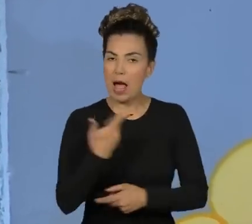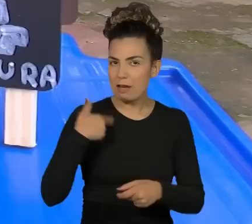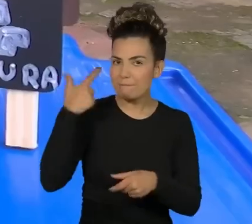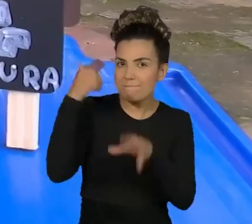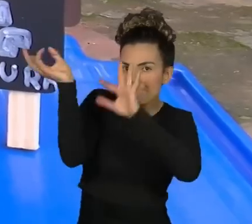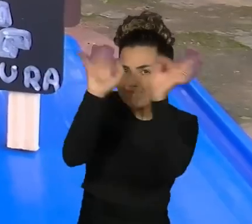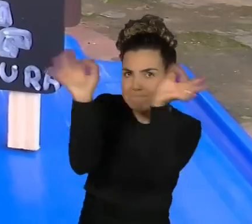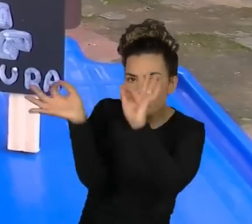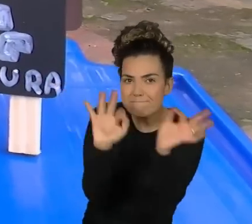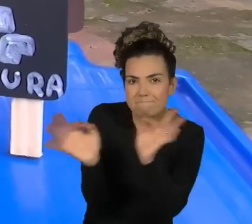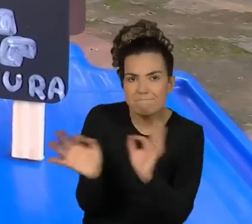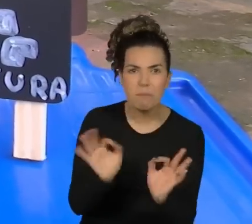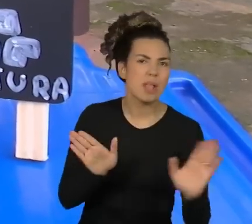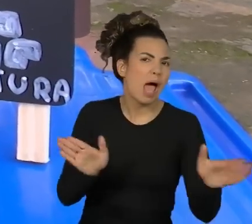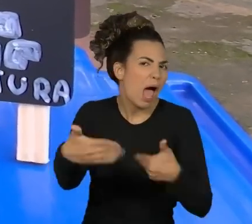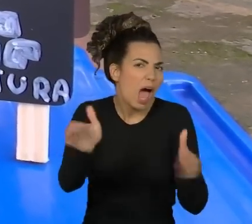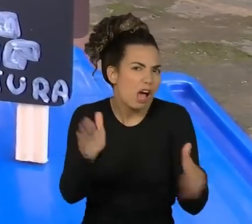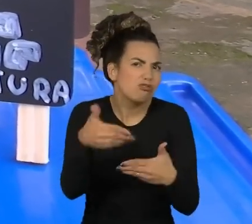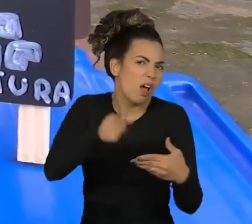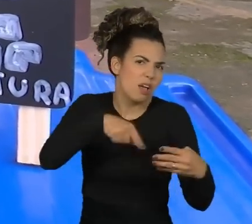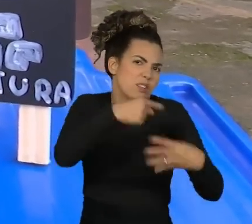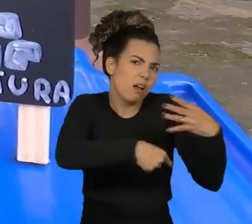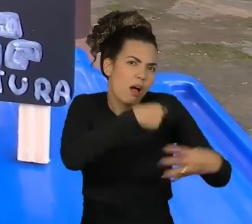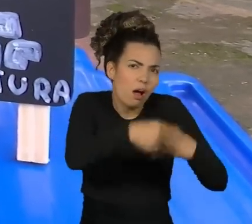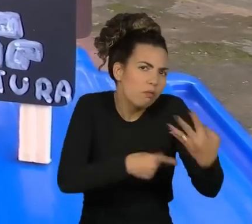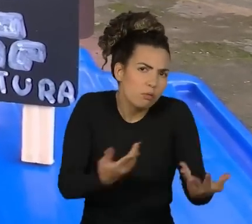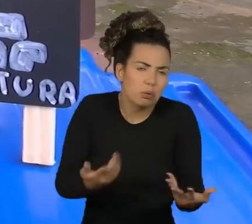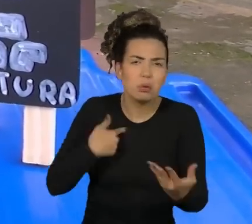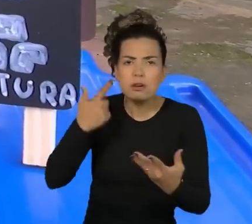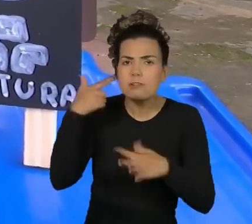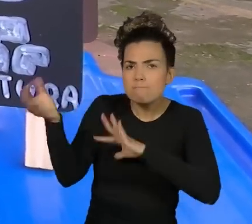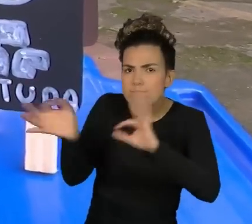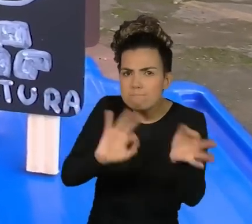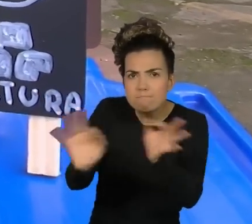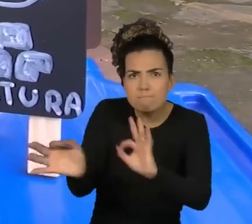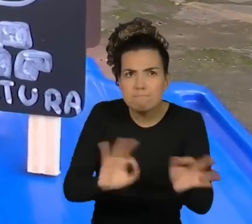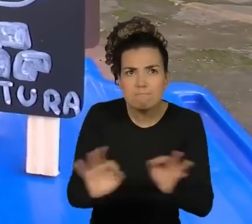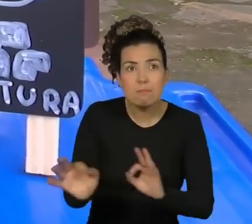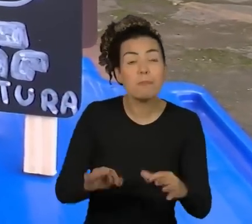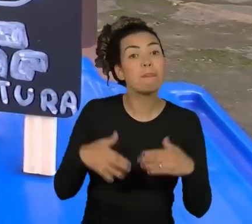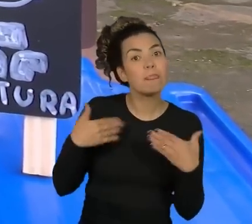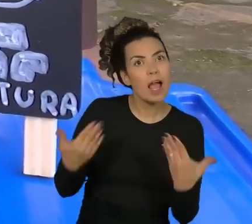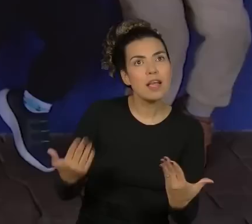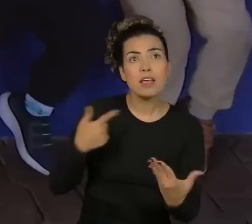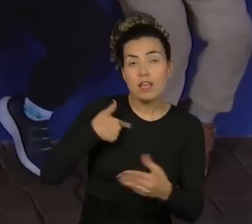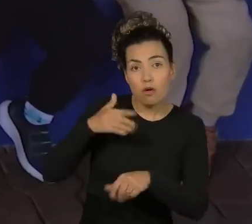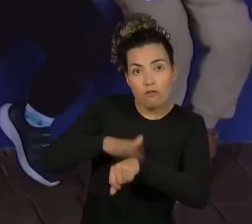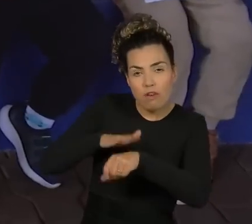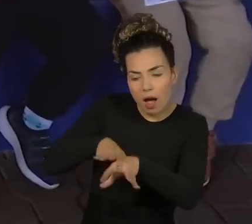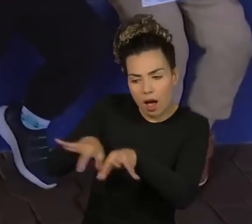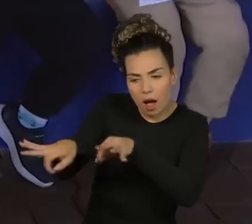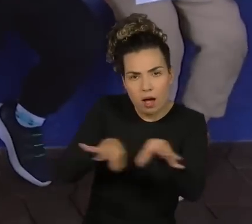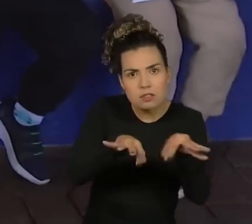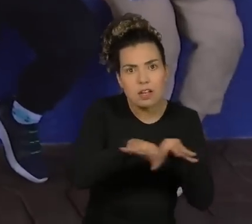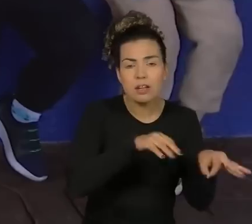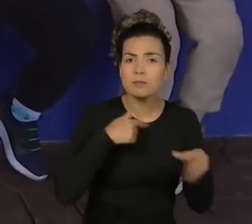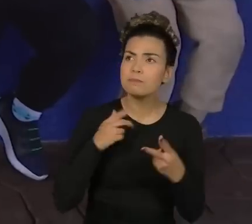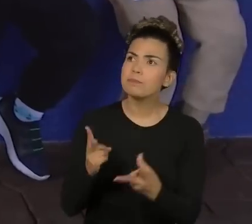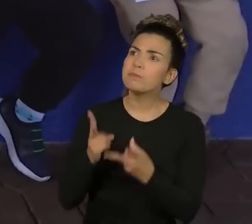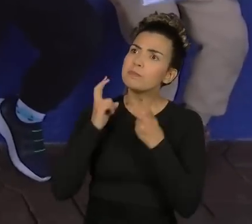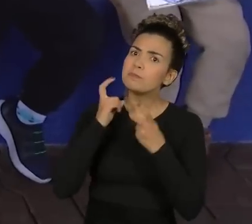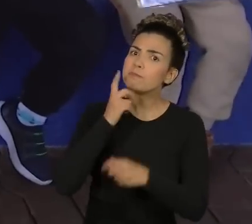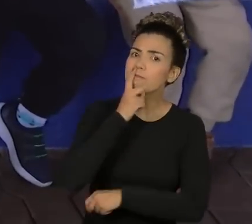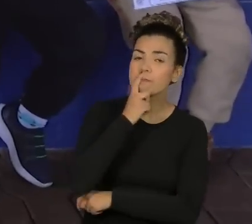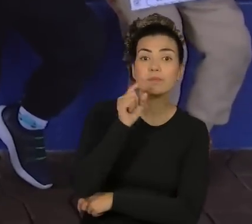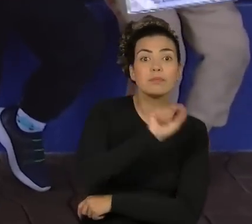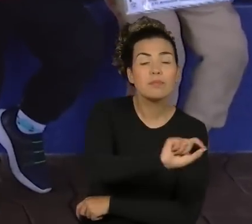com materiais recicláveis, materiais pedagógicos. E a cada atividade eu podia ver o que ia trazer para eles